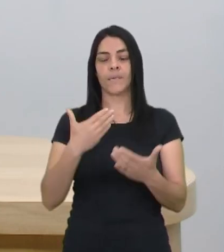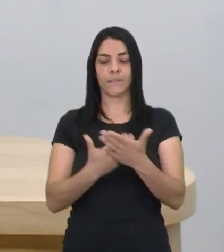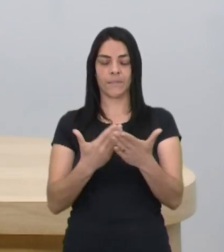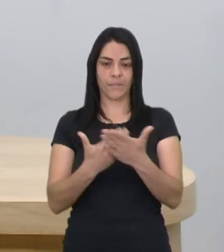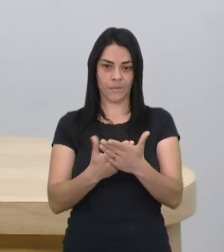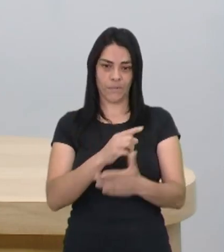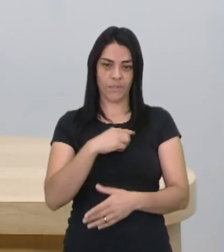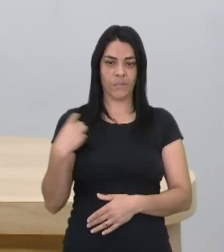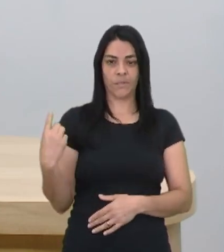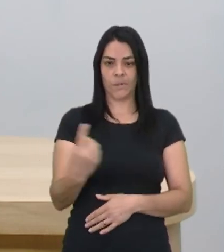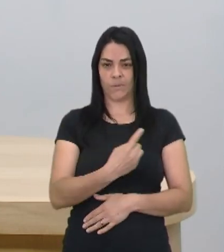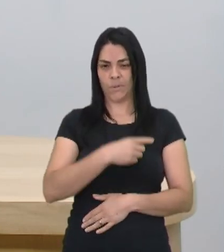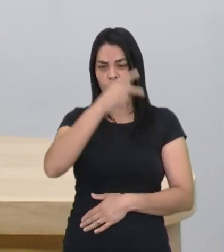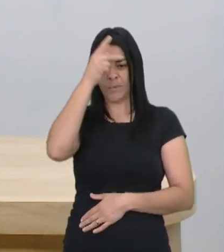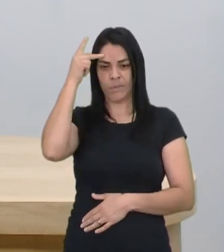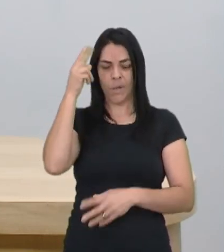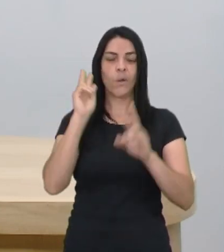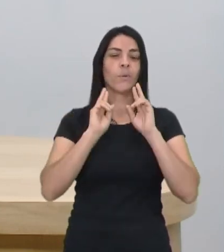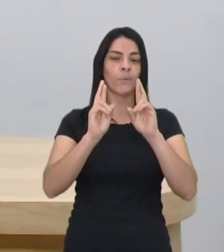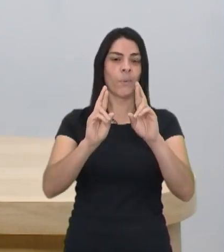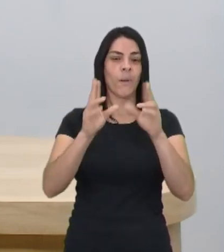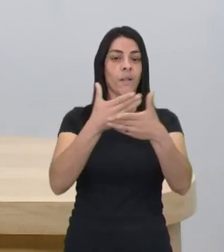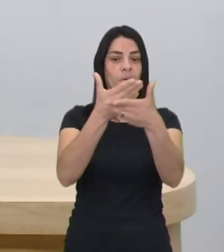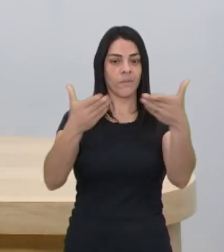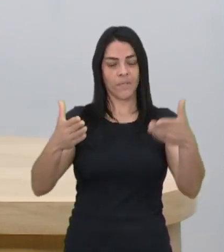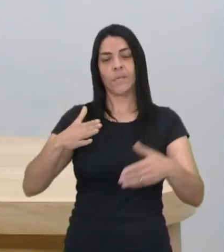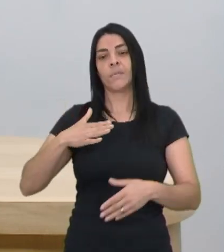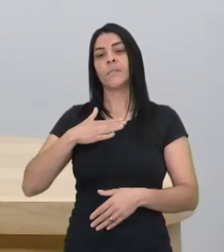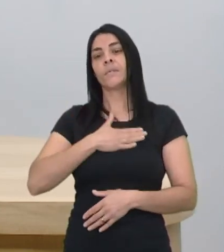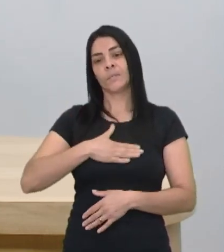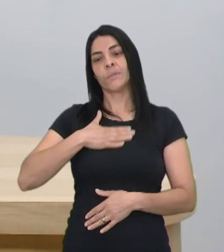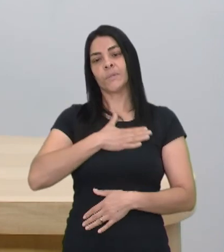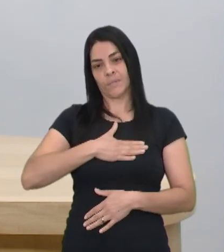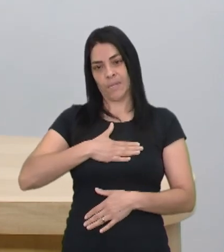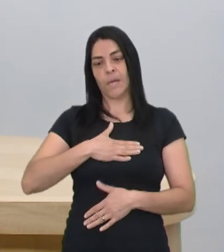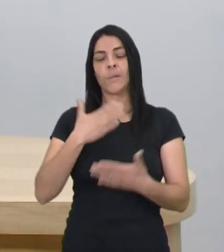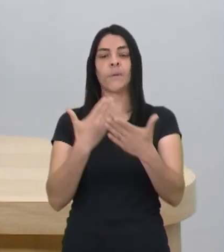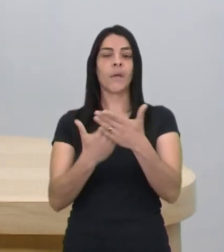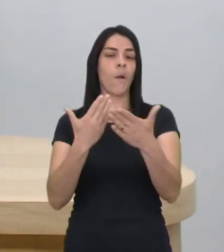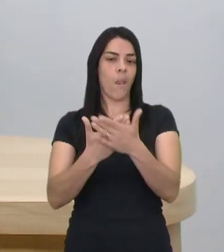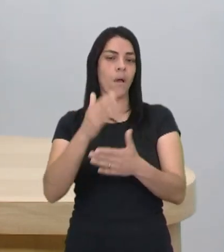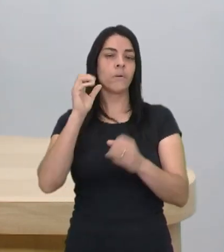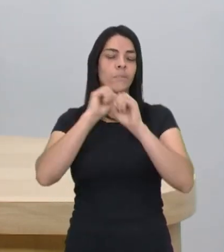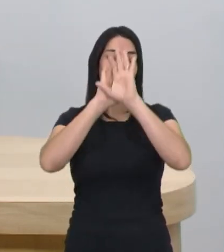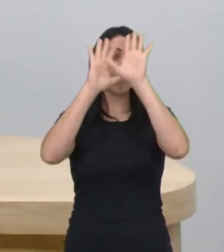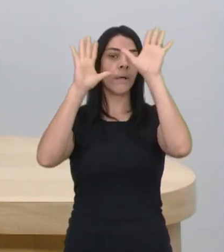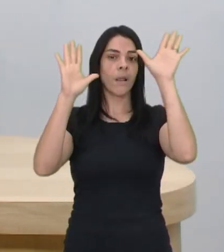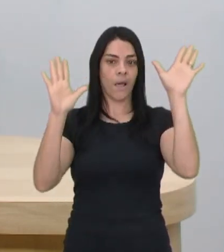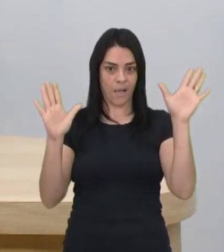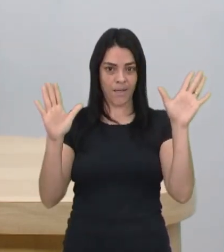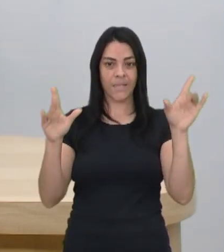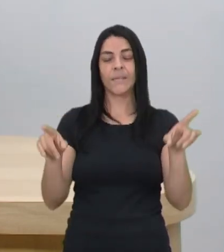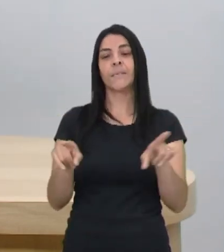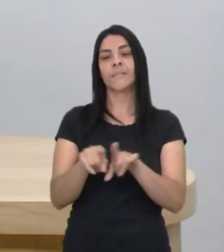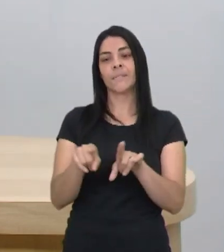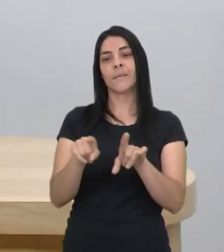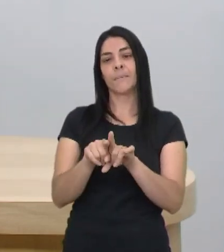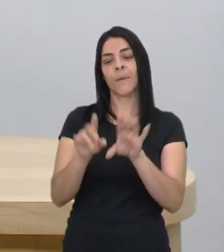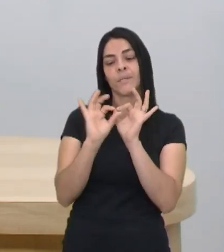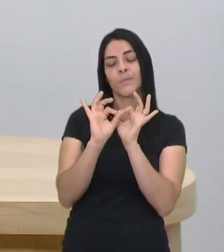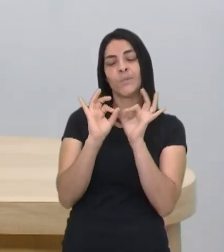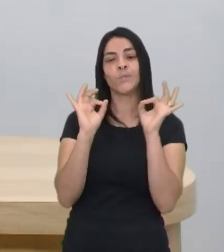tá? Pessoal, espero que vocês tenham gostado, que a aula tenha sido entendível, tenha sido também simples,